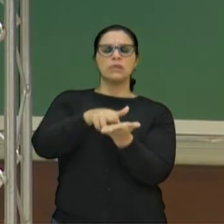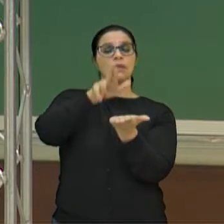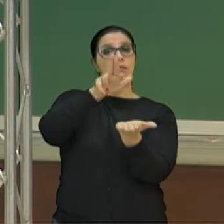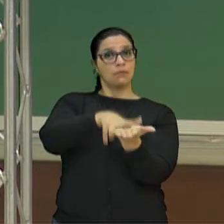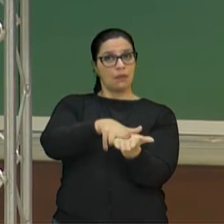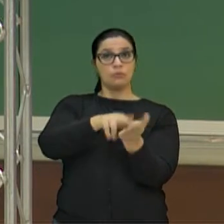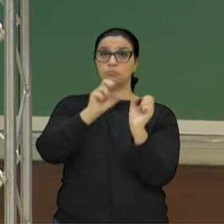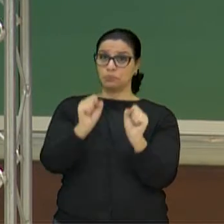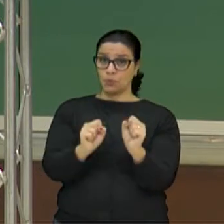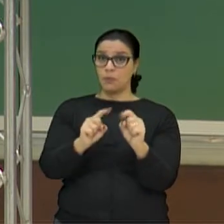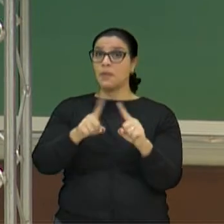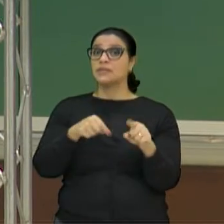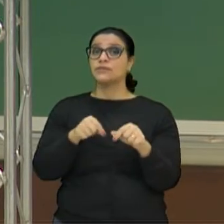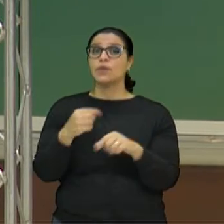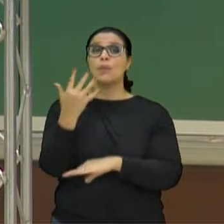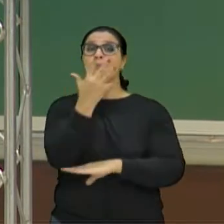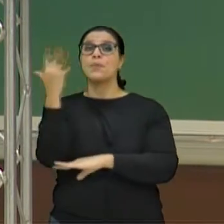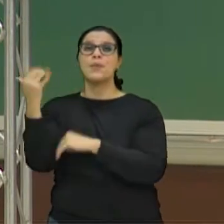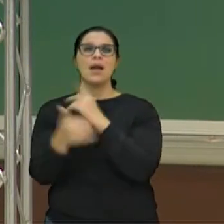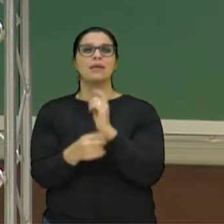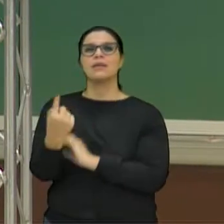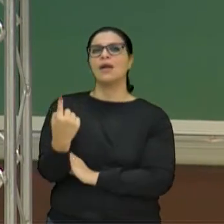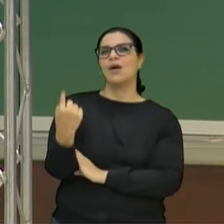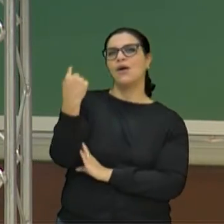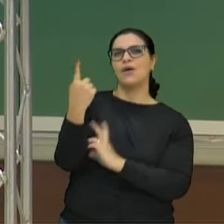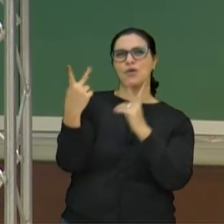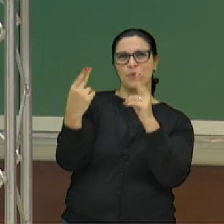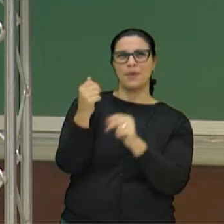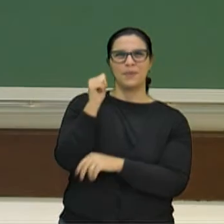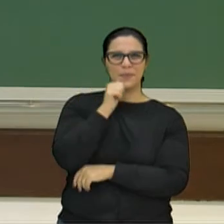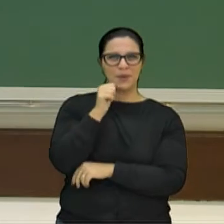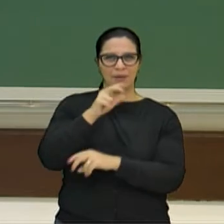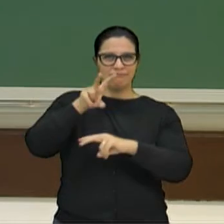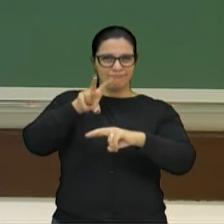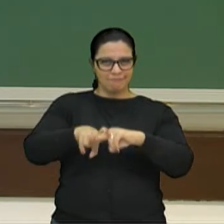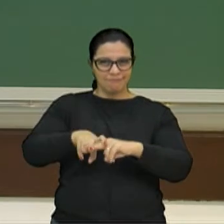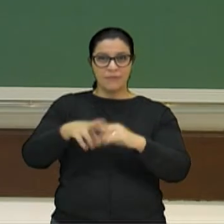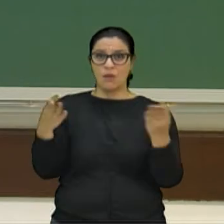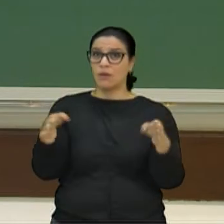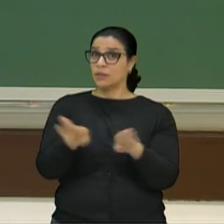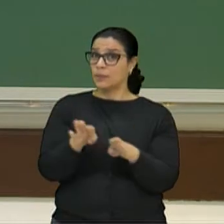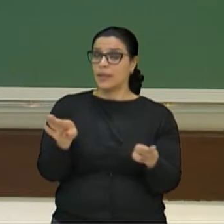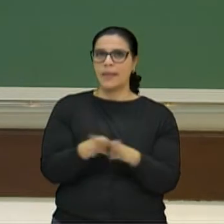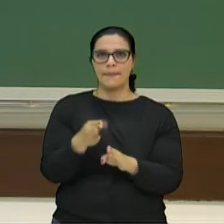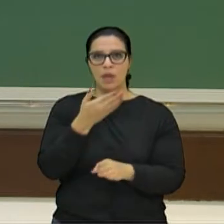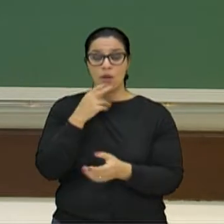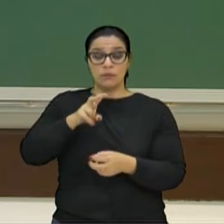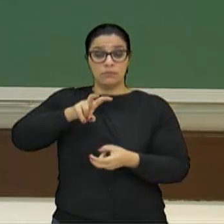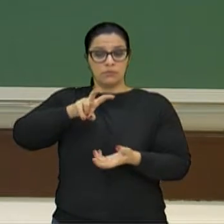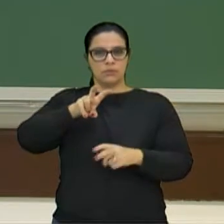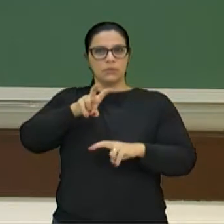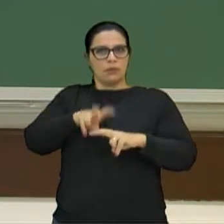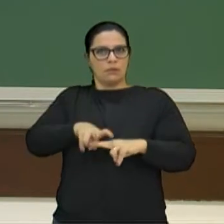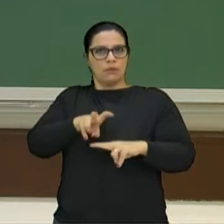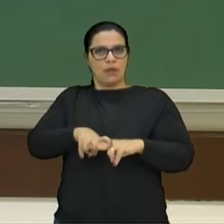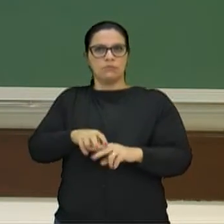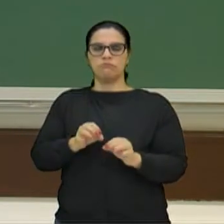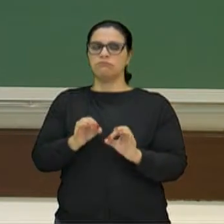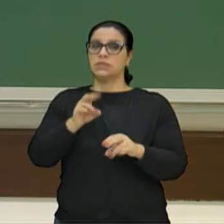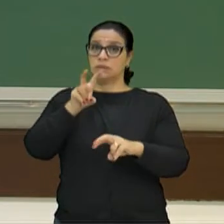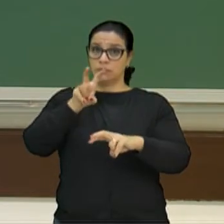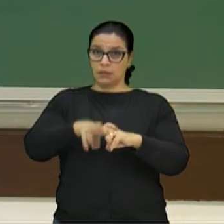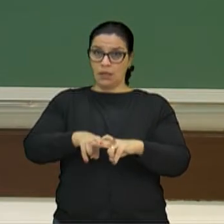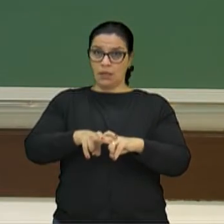deitado. Se você vai estar num parque, como exemplo aqui nessa imagem aqui, então é recomendado fazer o quê? Sentado. Então,